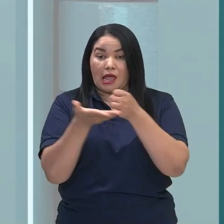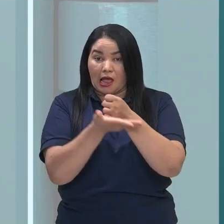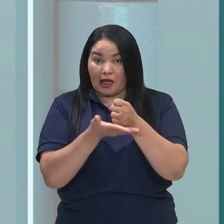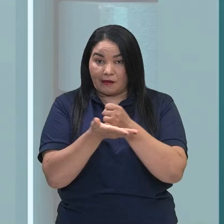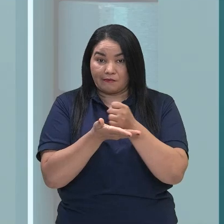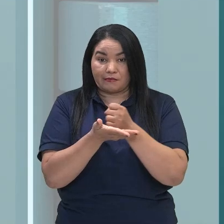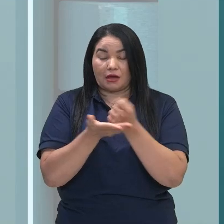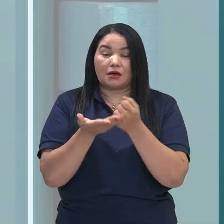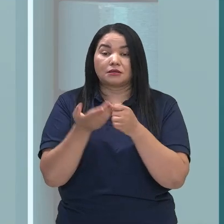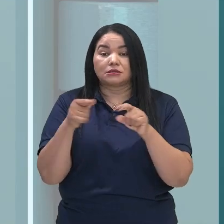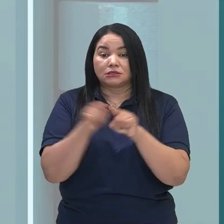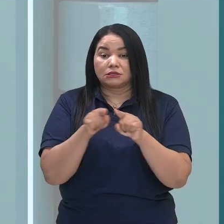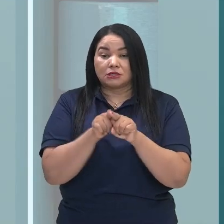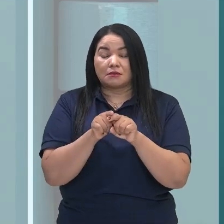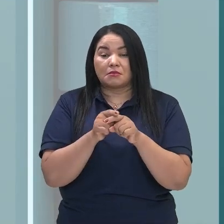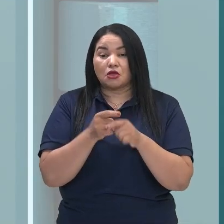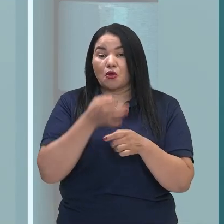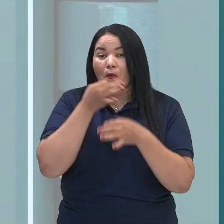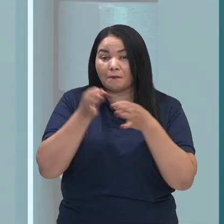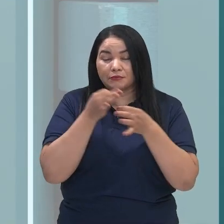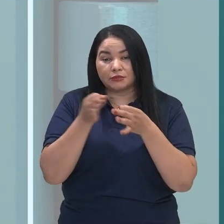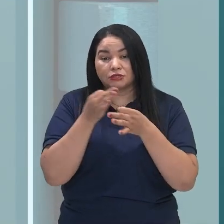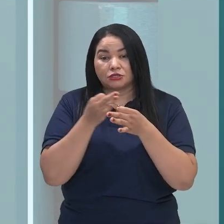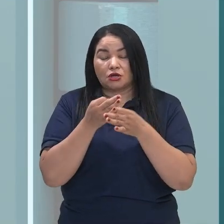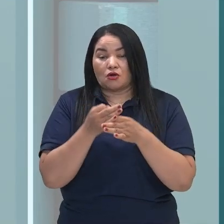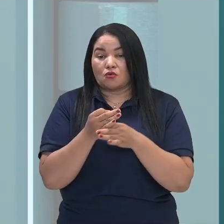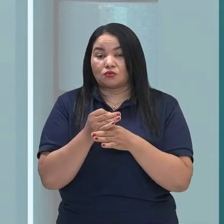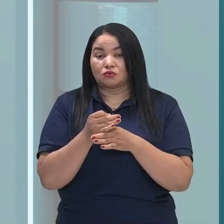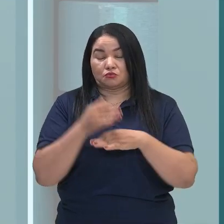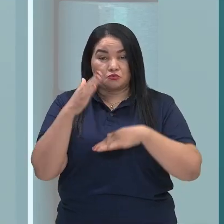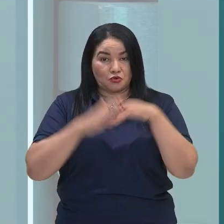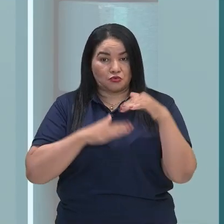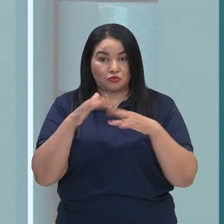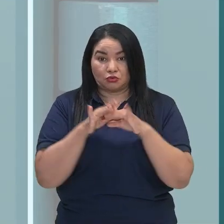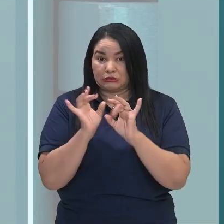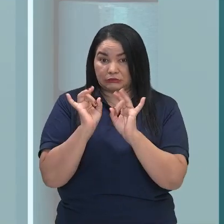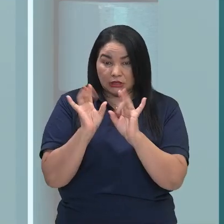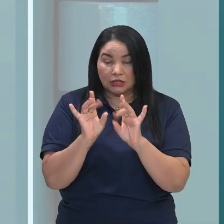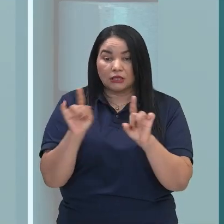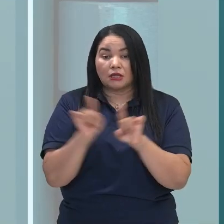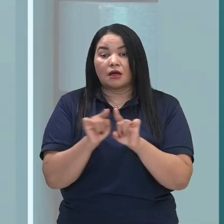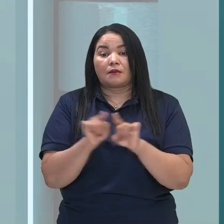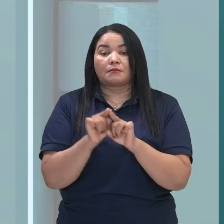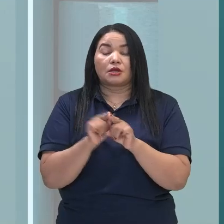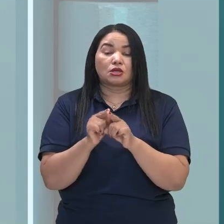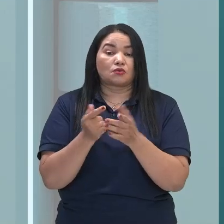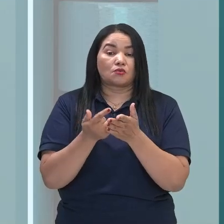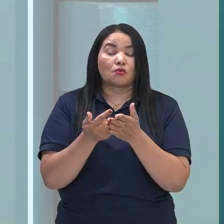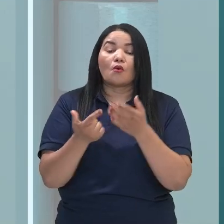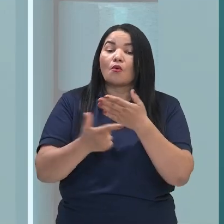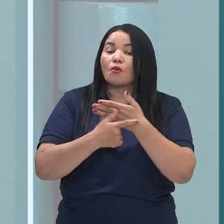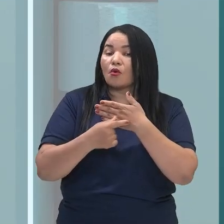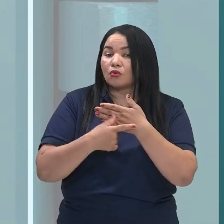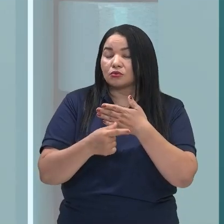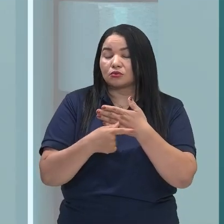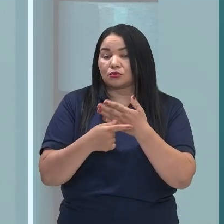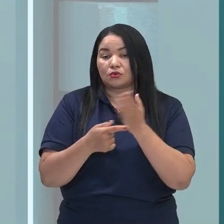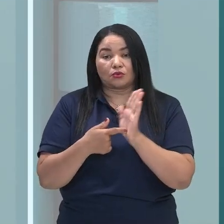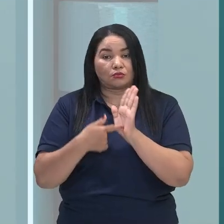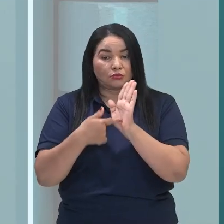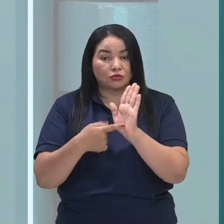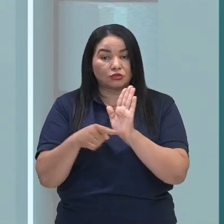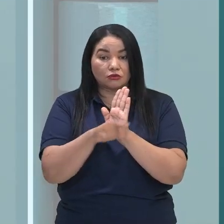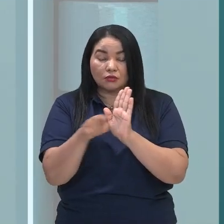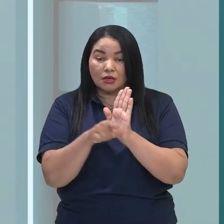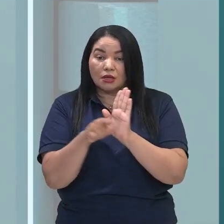algum especialista ou algum autor para você defender aquilo que você está, ou para fundamentar aquilo que você está